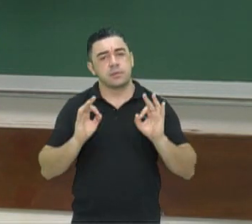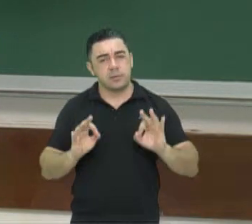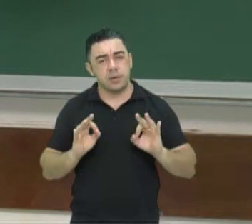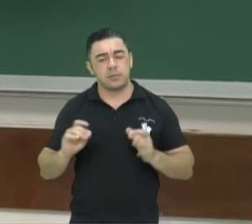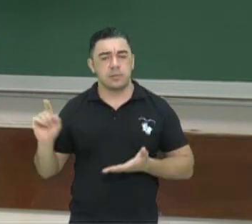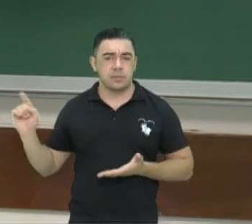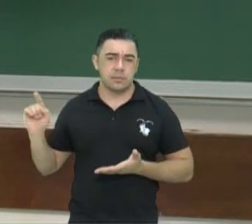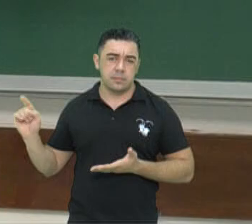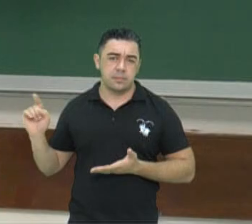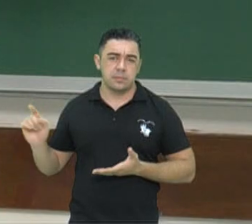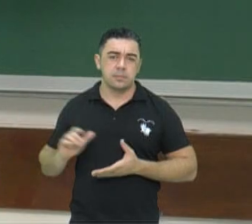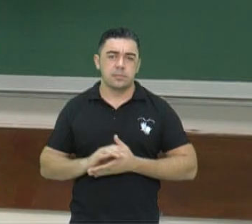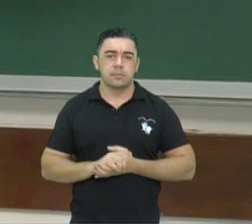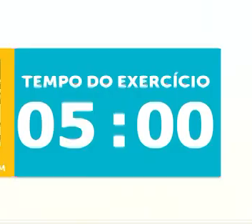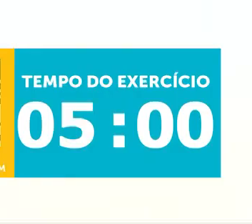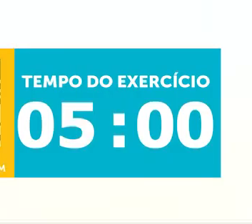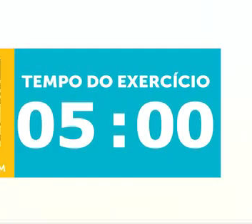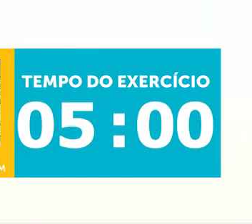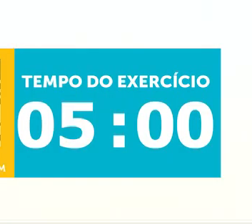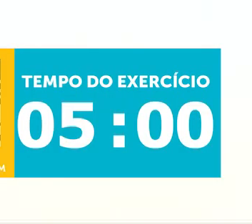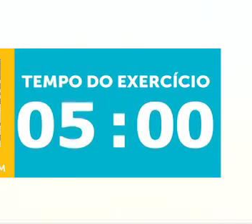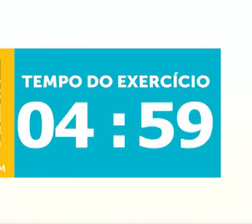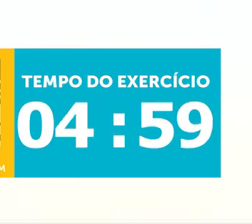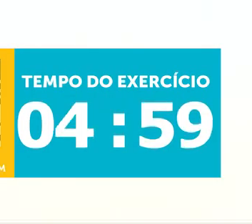situação deste problema.